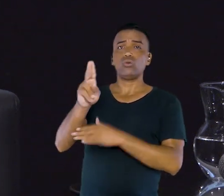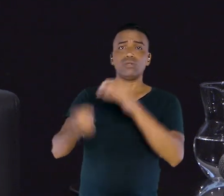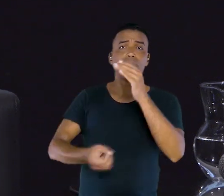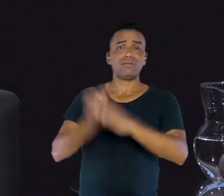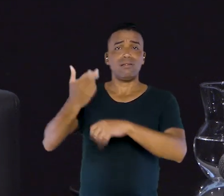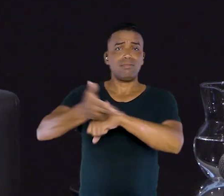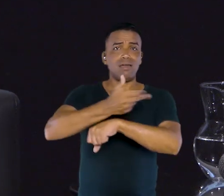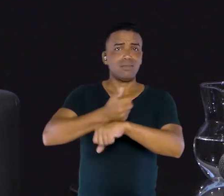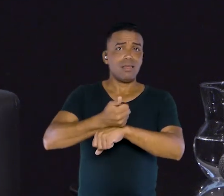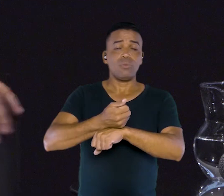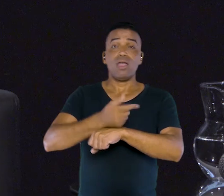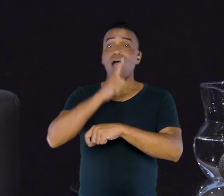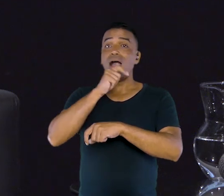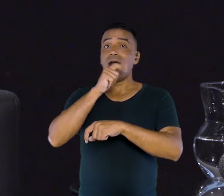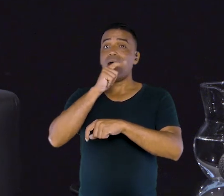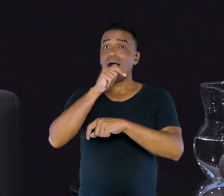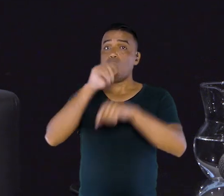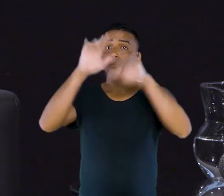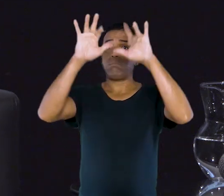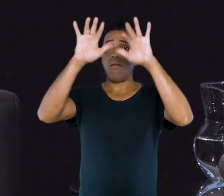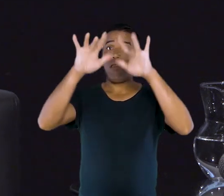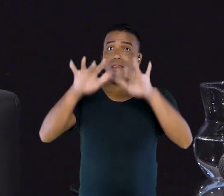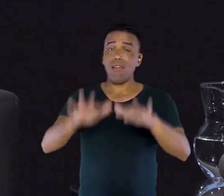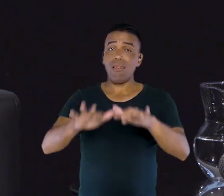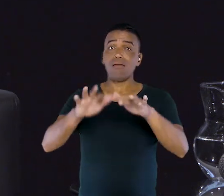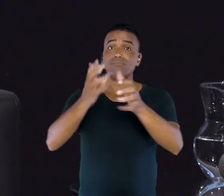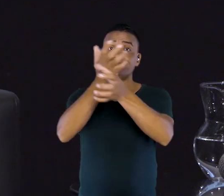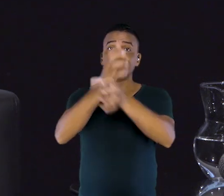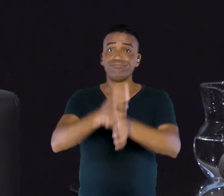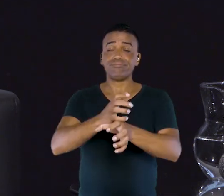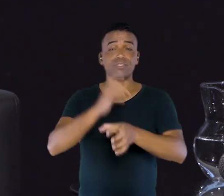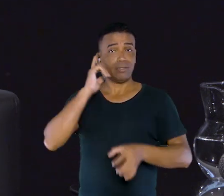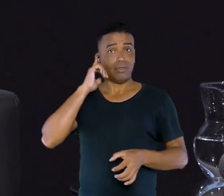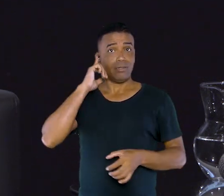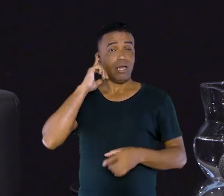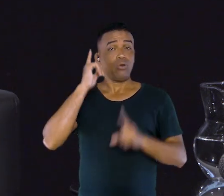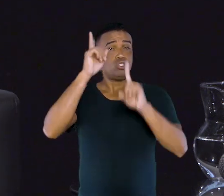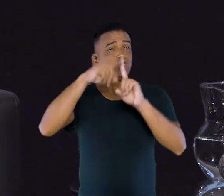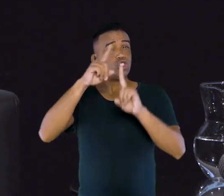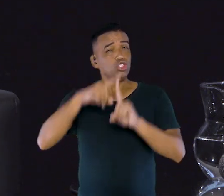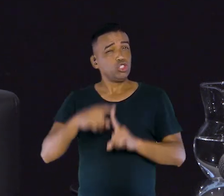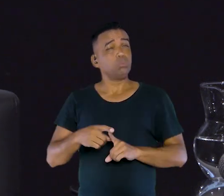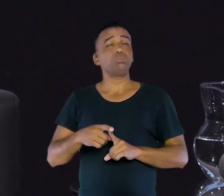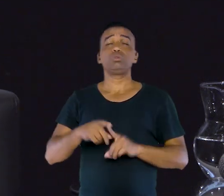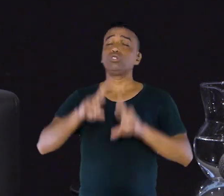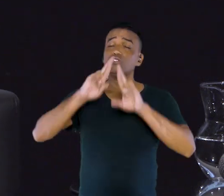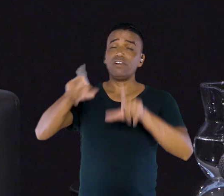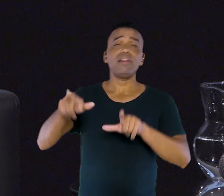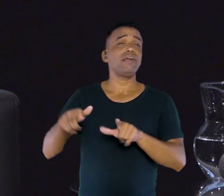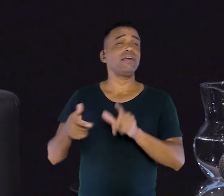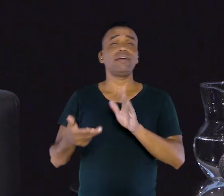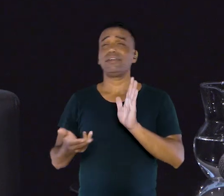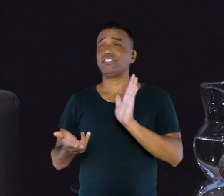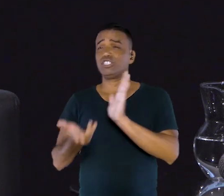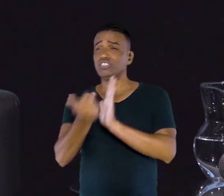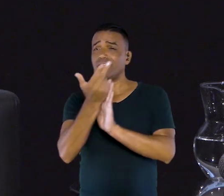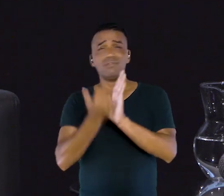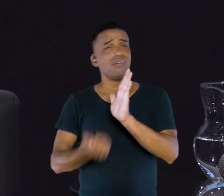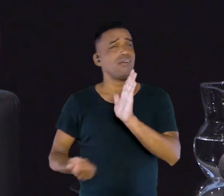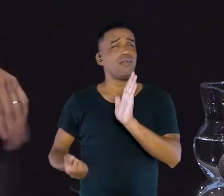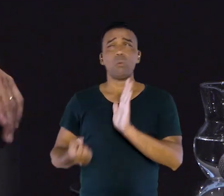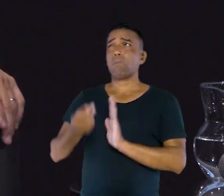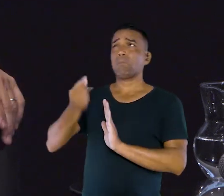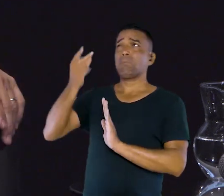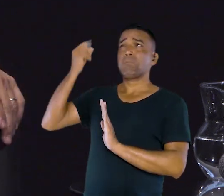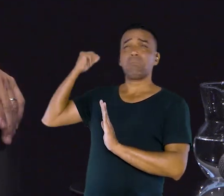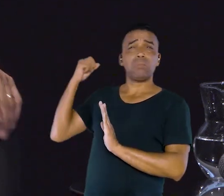em alguns lugares, mas porque o nível da água está muito baixo. É um estilo que é diferente, eu acho que é uma coisa mais antiga, eu acho que isso deve ter entre